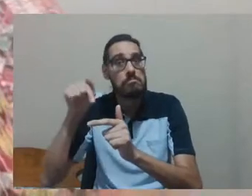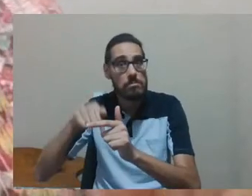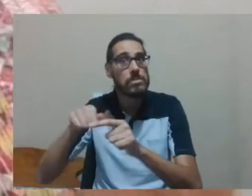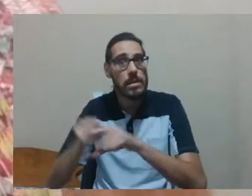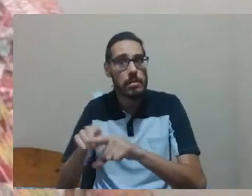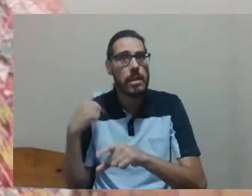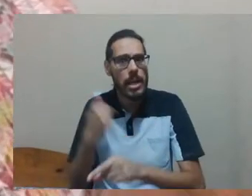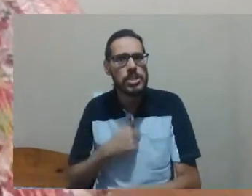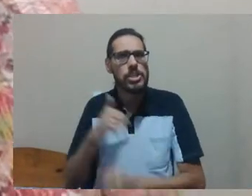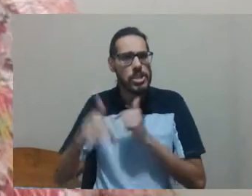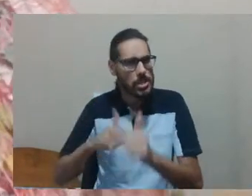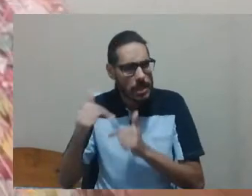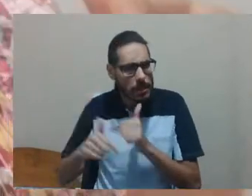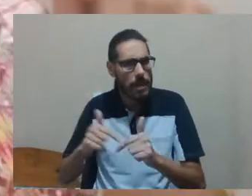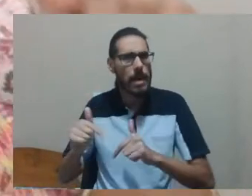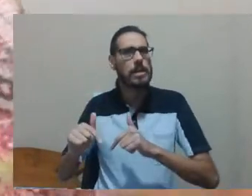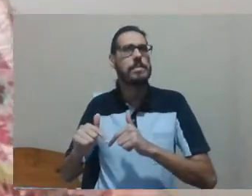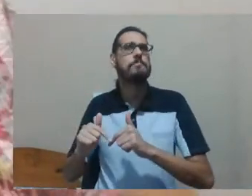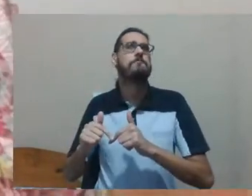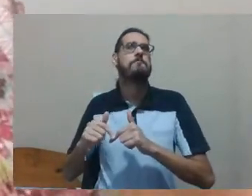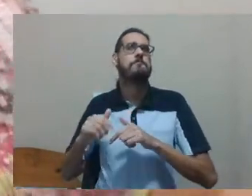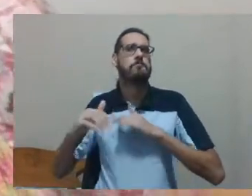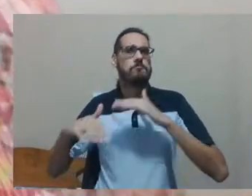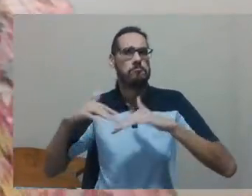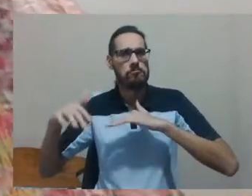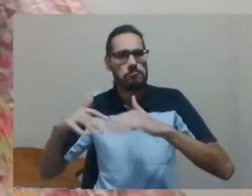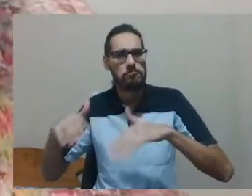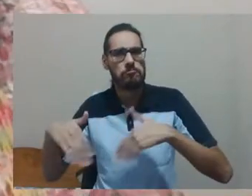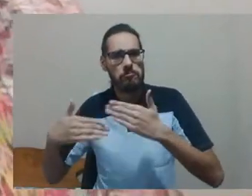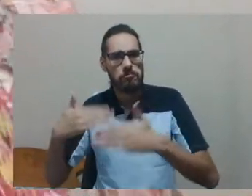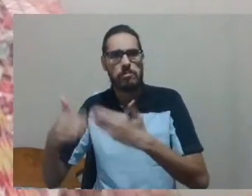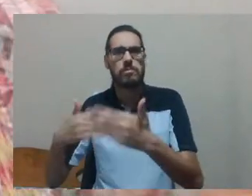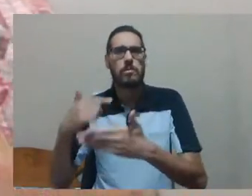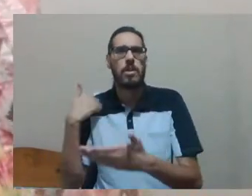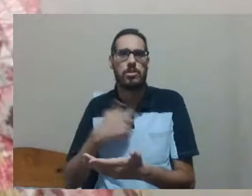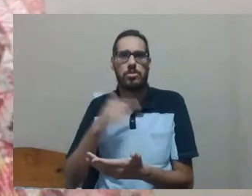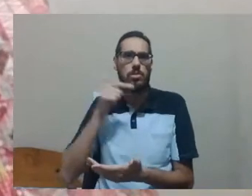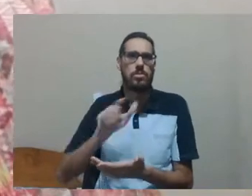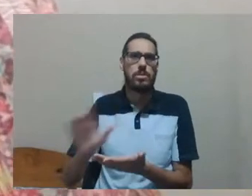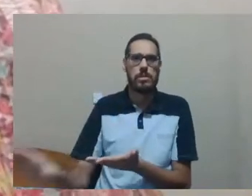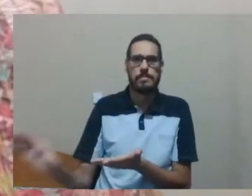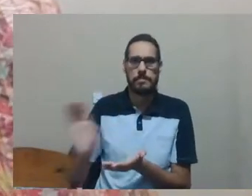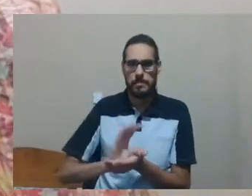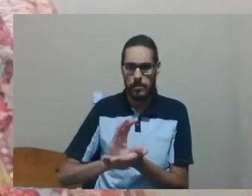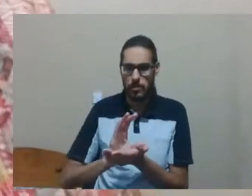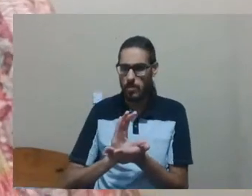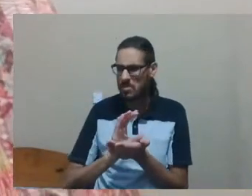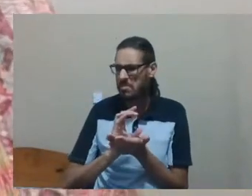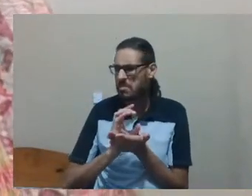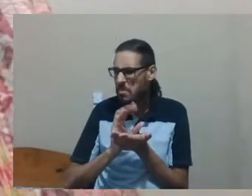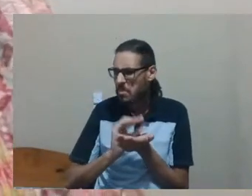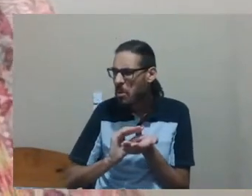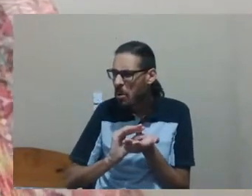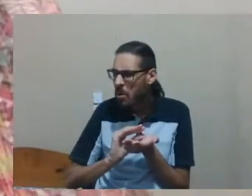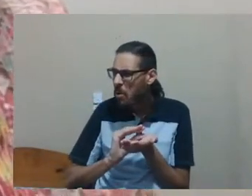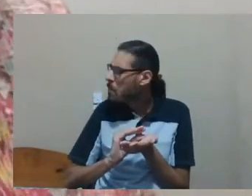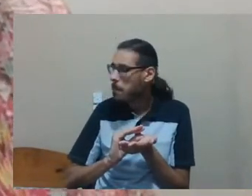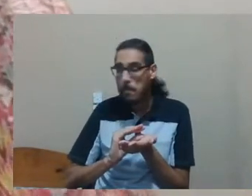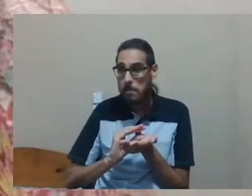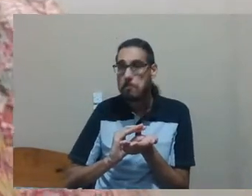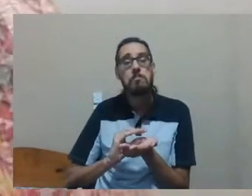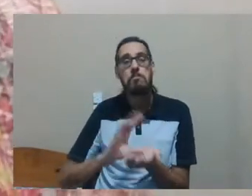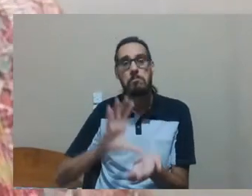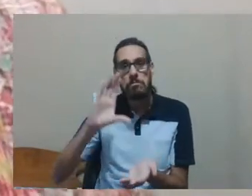desenvolvimento. Nós também atuamos e conseguimos recursos, e não são poucos os recursos. A nossa